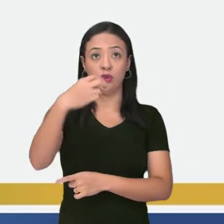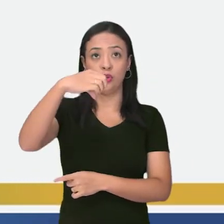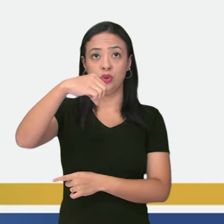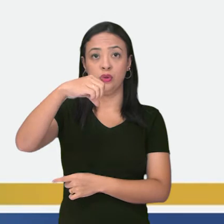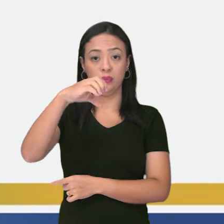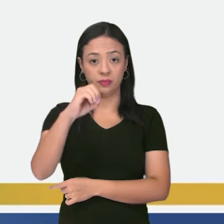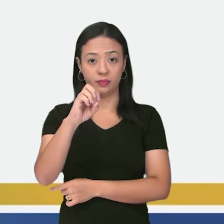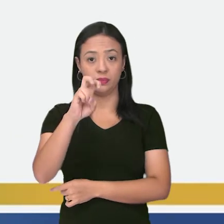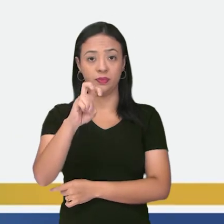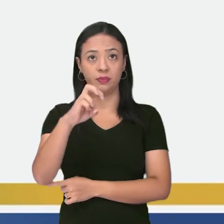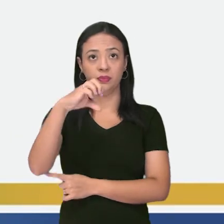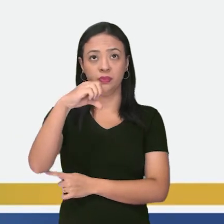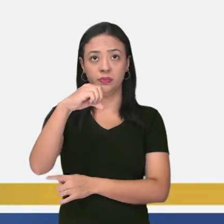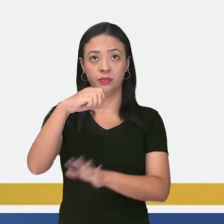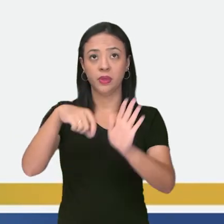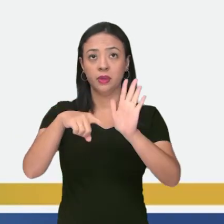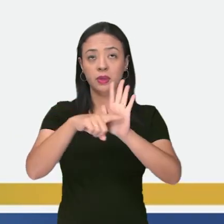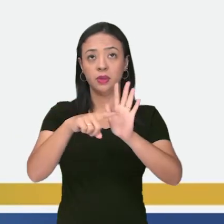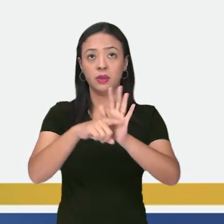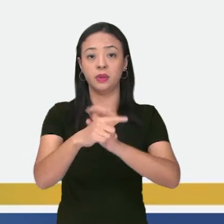29.059 menos